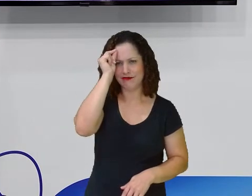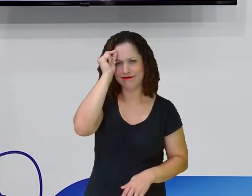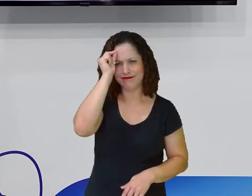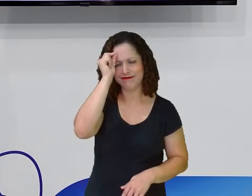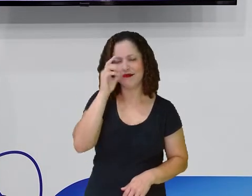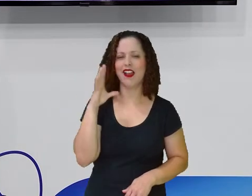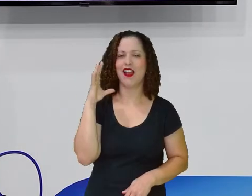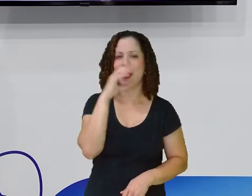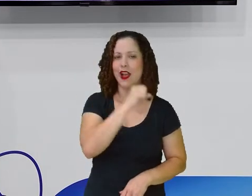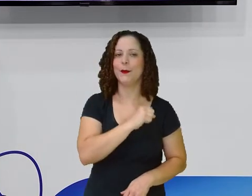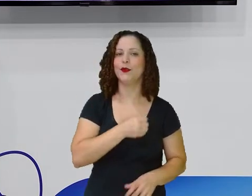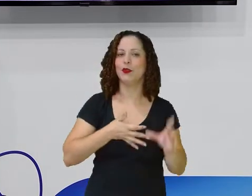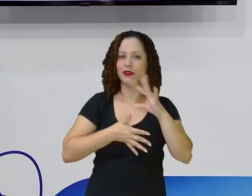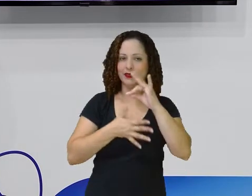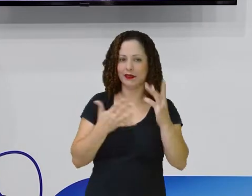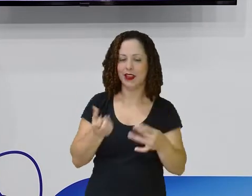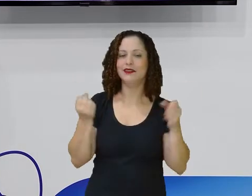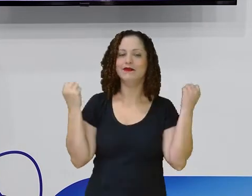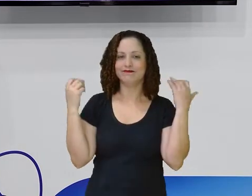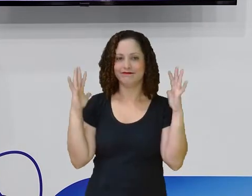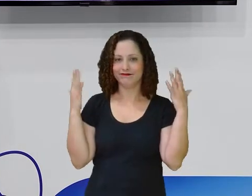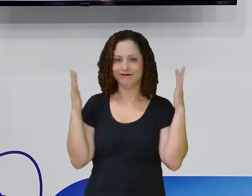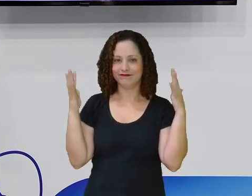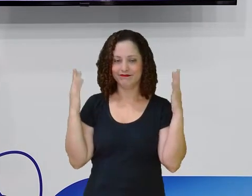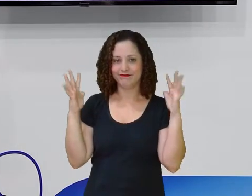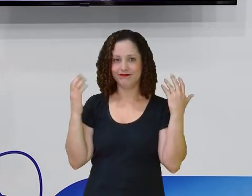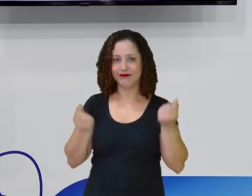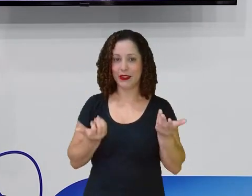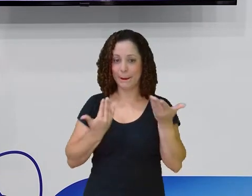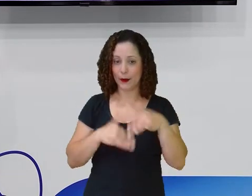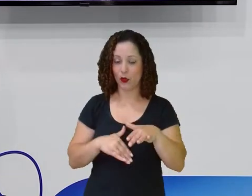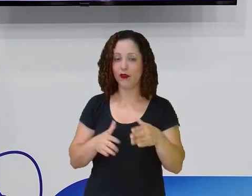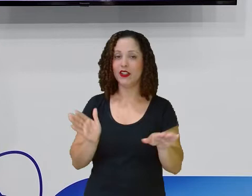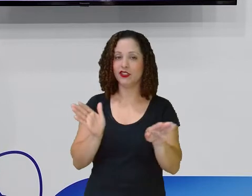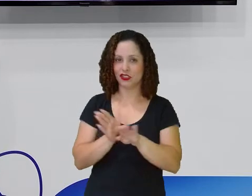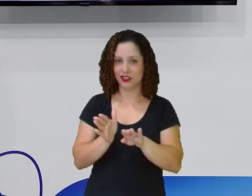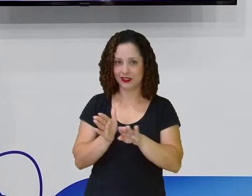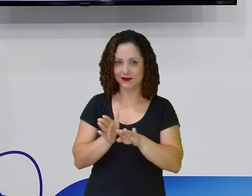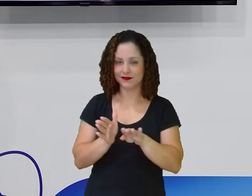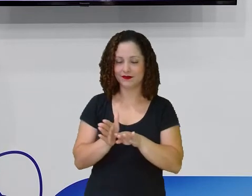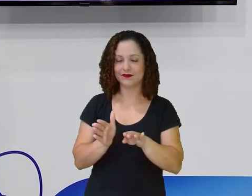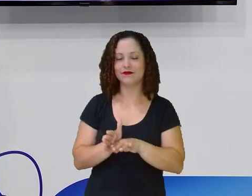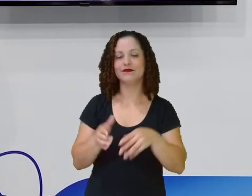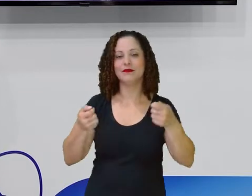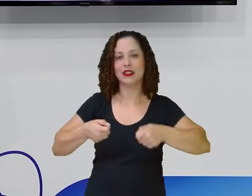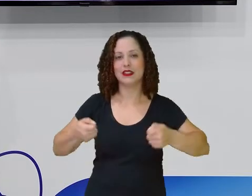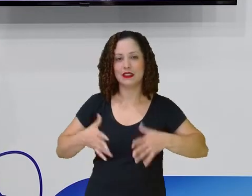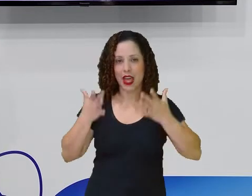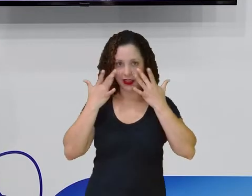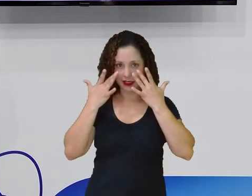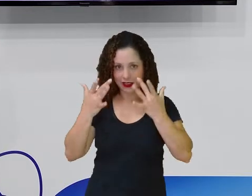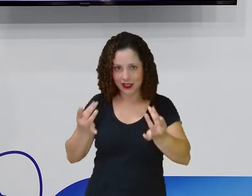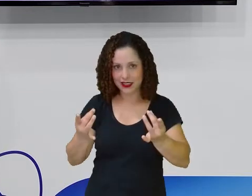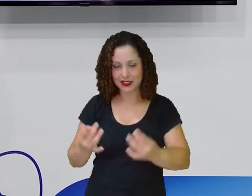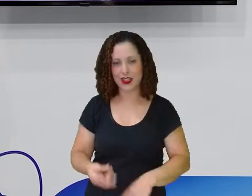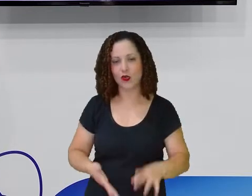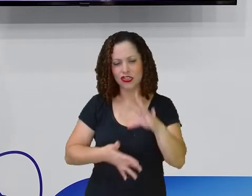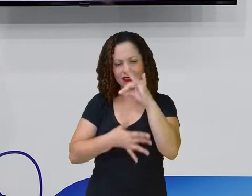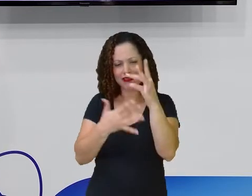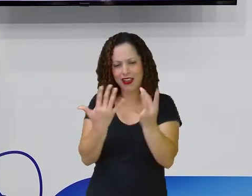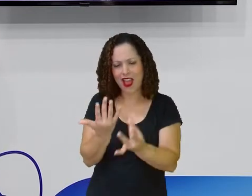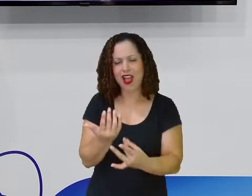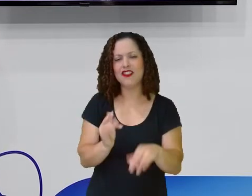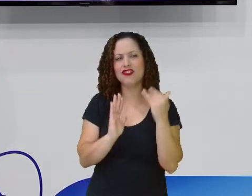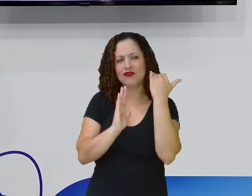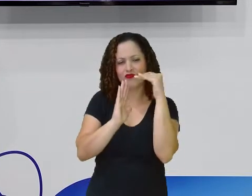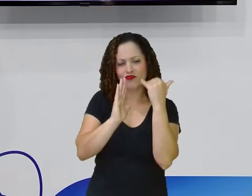esse detalhe aí. Muito bom, Martim, parabéns. As provinhas externas estão chegando e vocês precisam estar atentos aí a esses pequenos detalhes